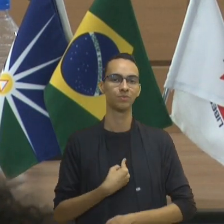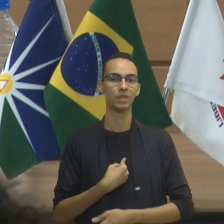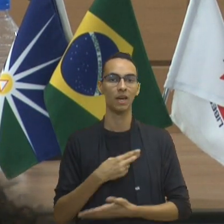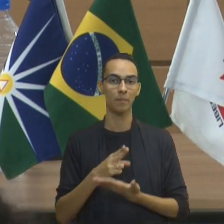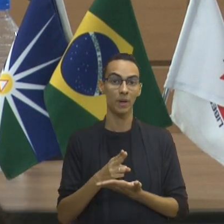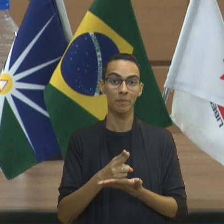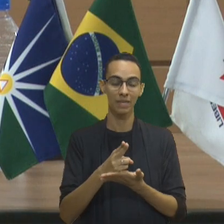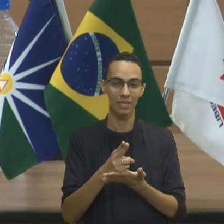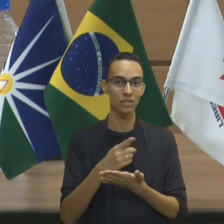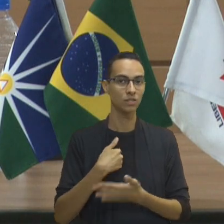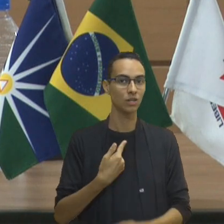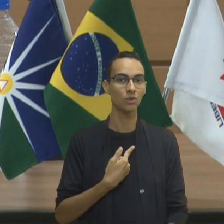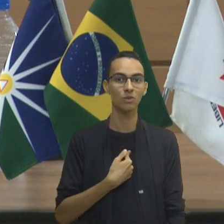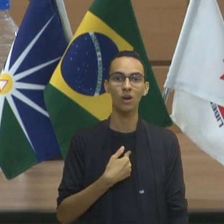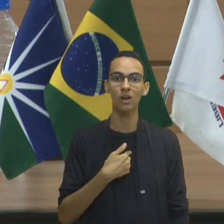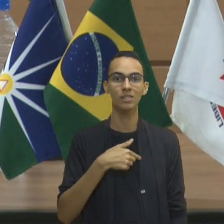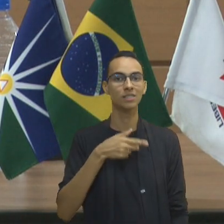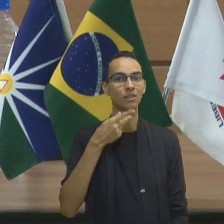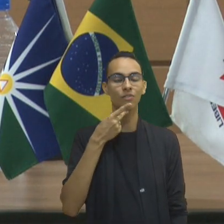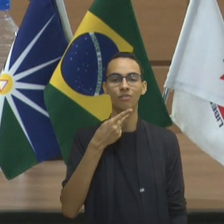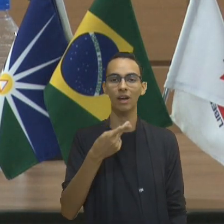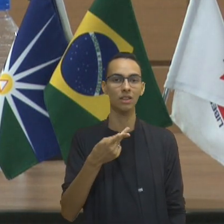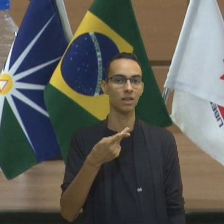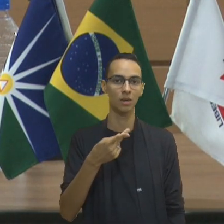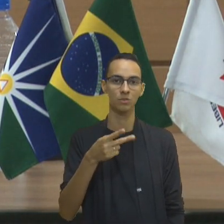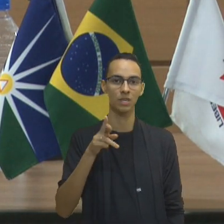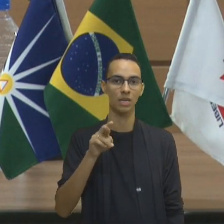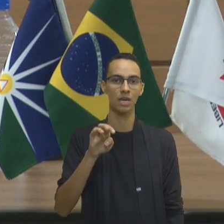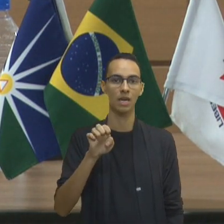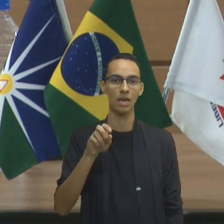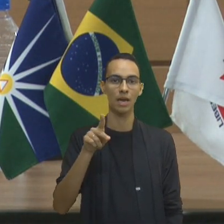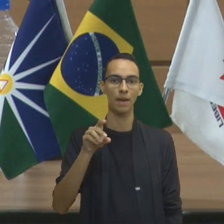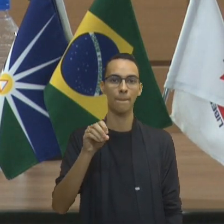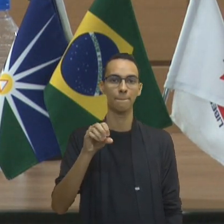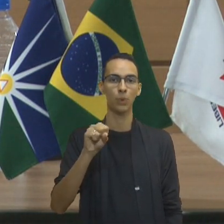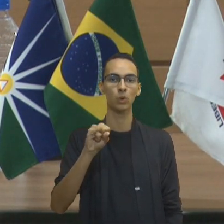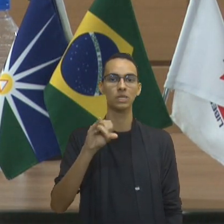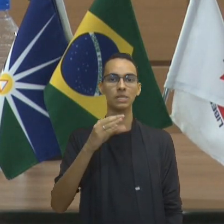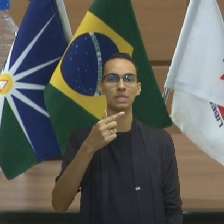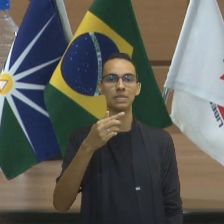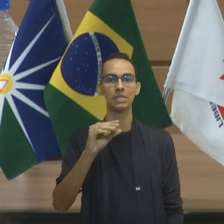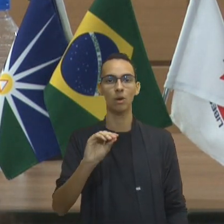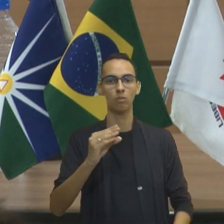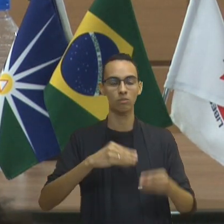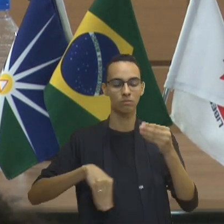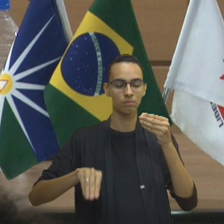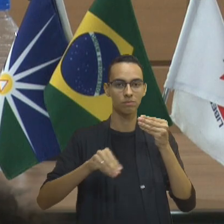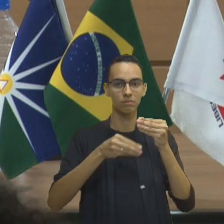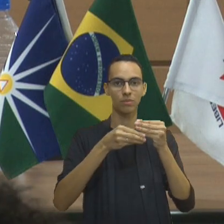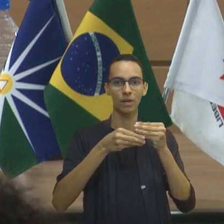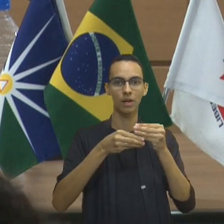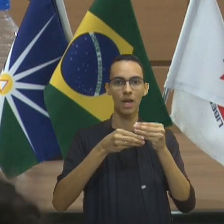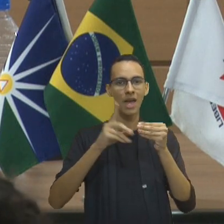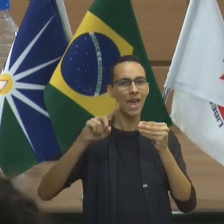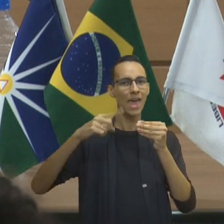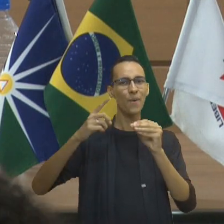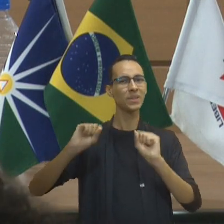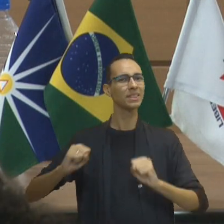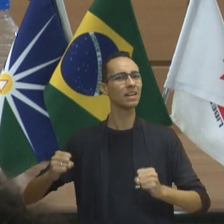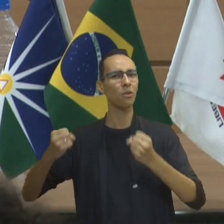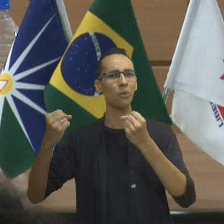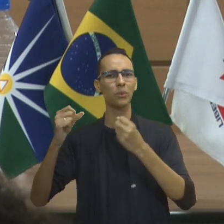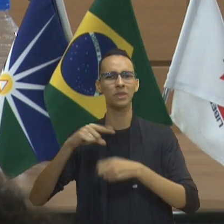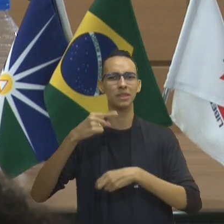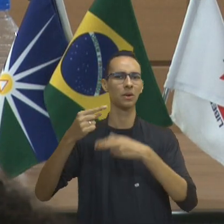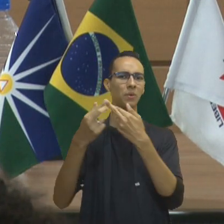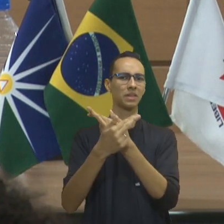Nós nem falamos em recomposição. A recomposição é outra luta. É outra trincheira que